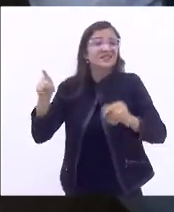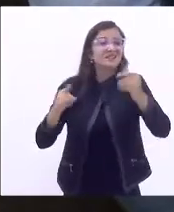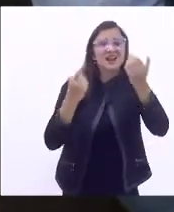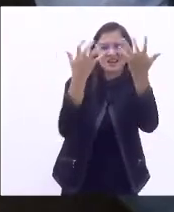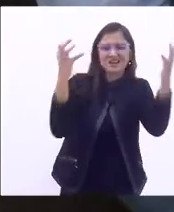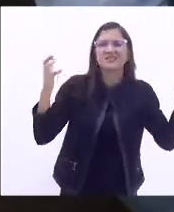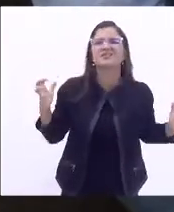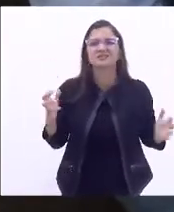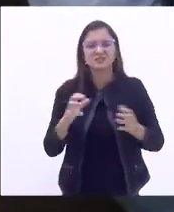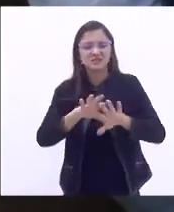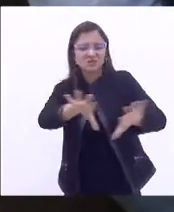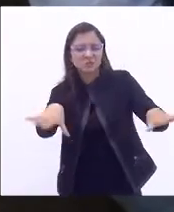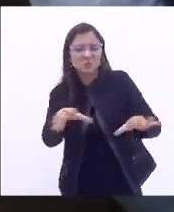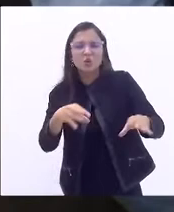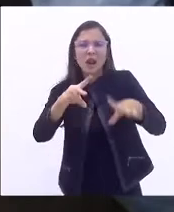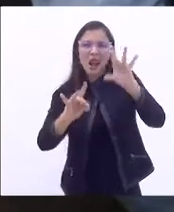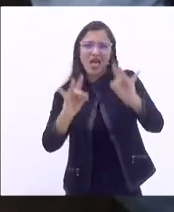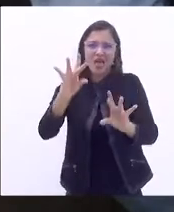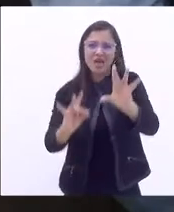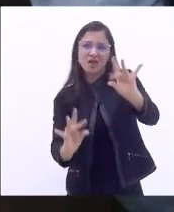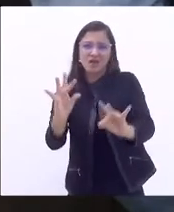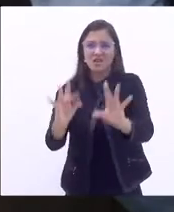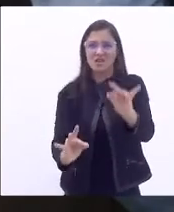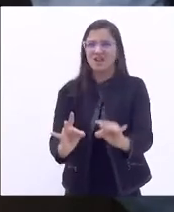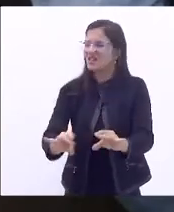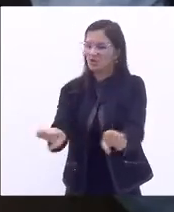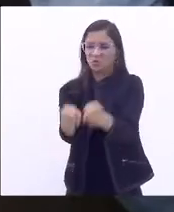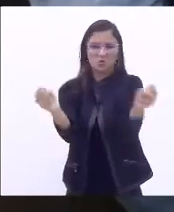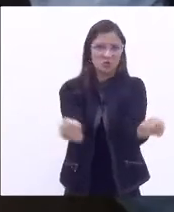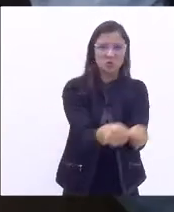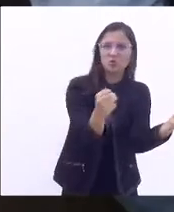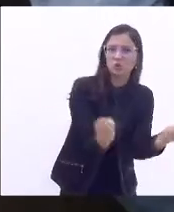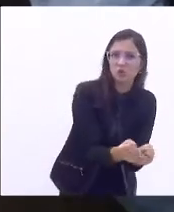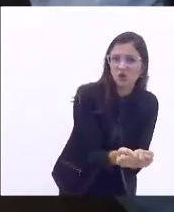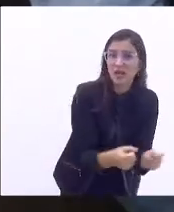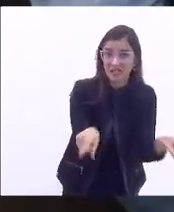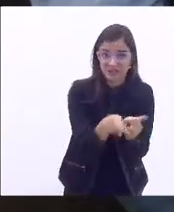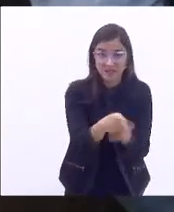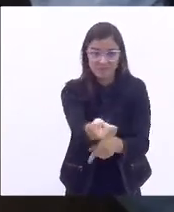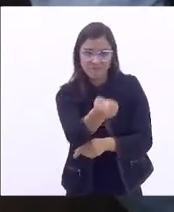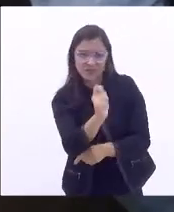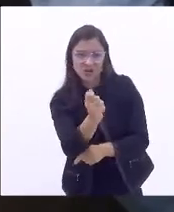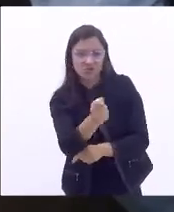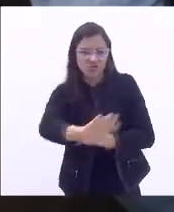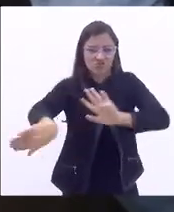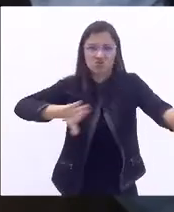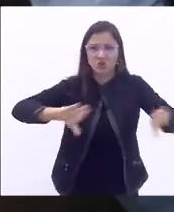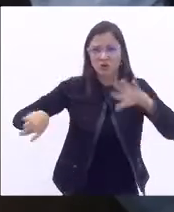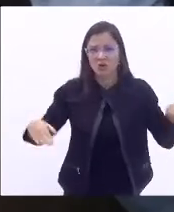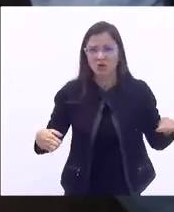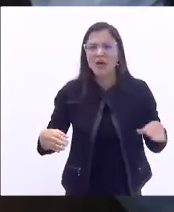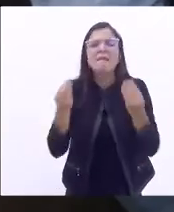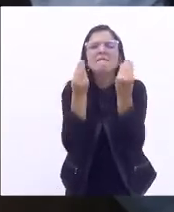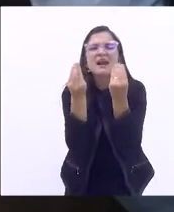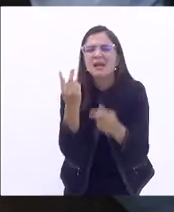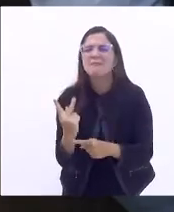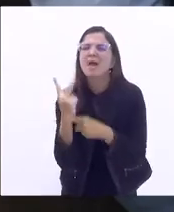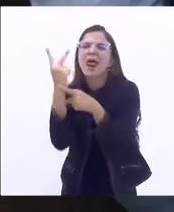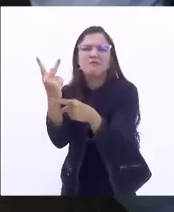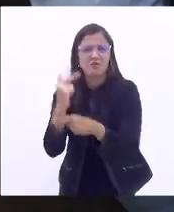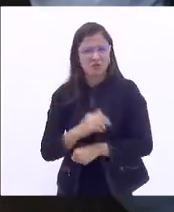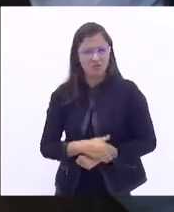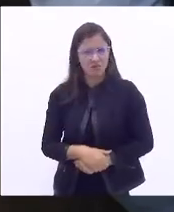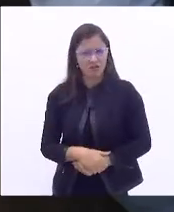na área de Santa Cruz, que acabou com os pescadores do entorno da Baía de Sepetiba, vão receber esse prêmio? Por que